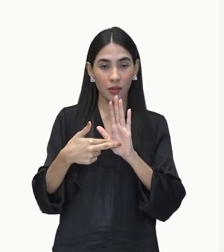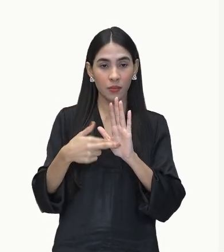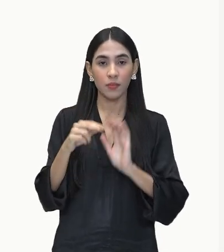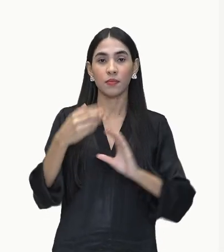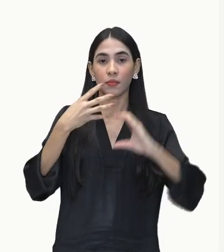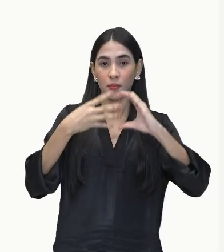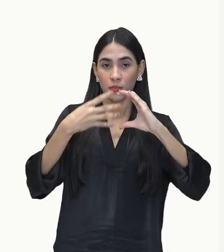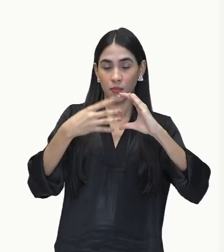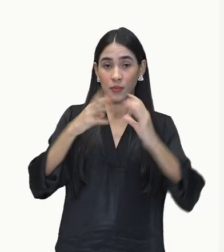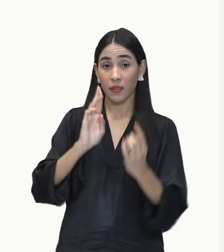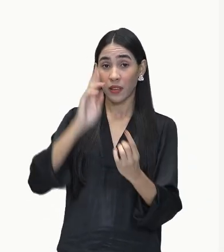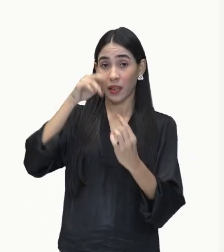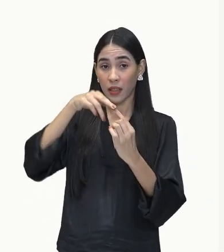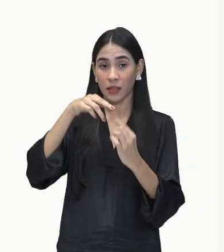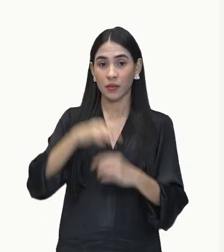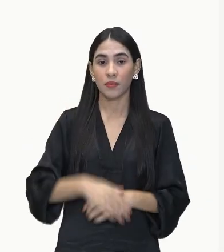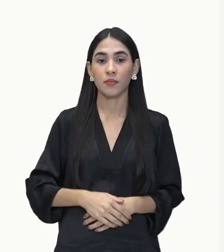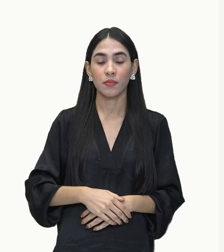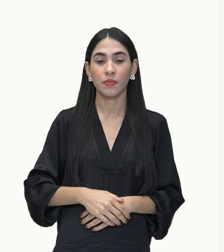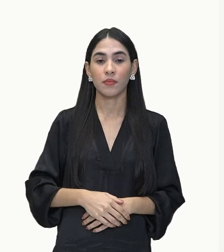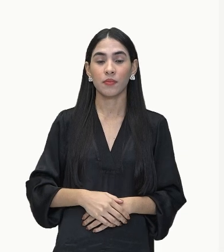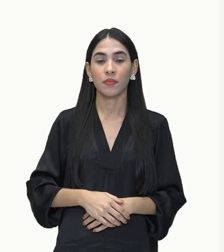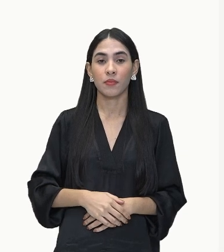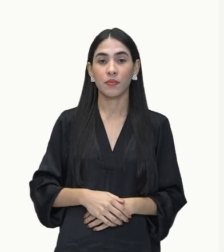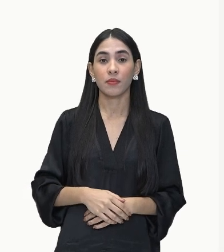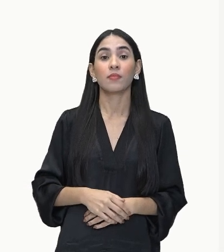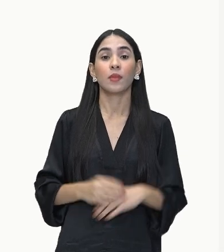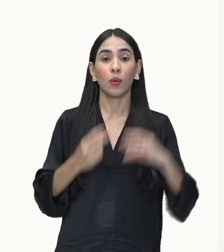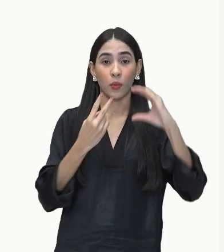hidrocarboneto correspondente, aqui, ó, tem quantos carbonos? Tem